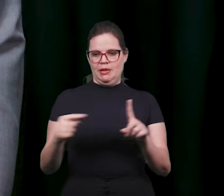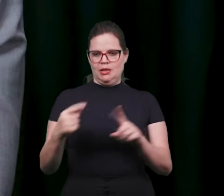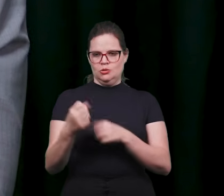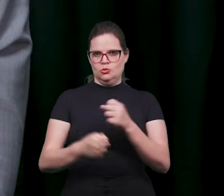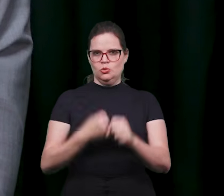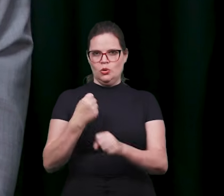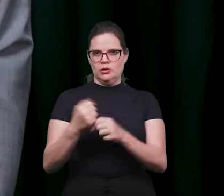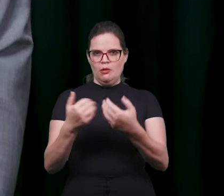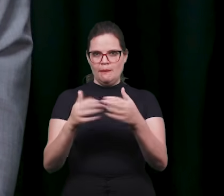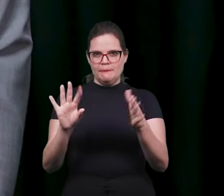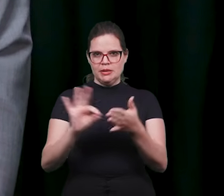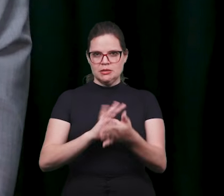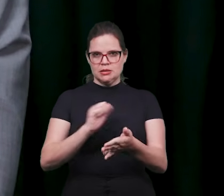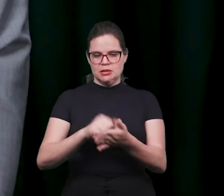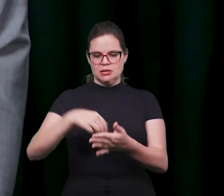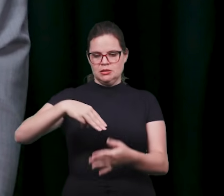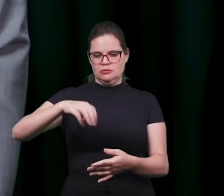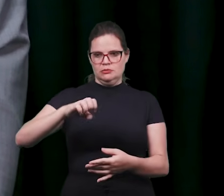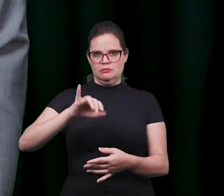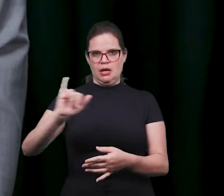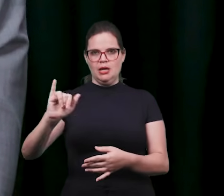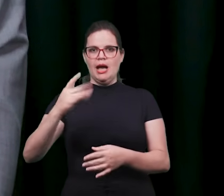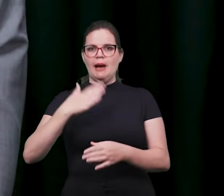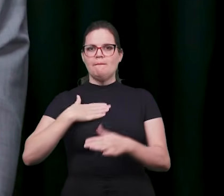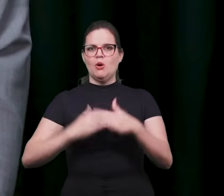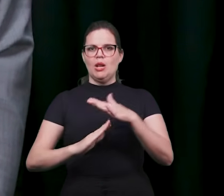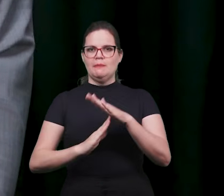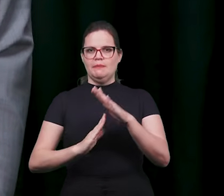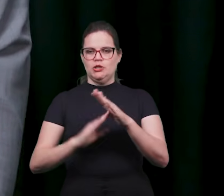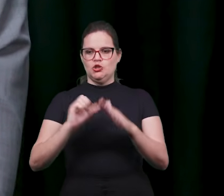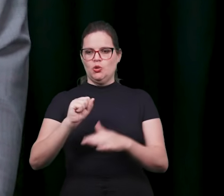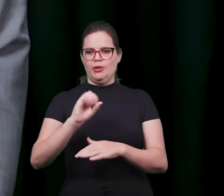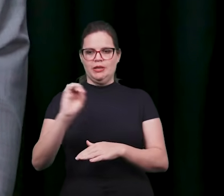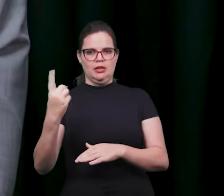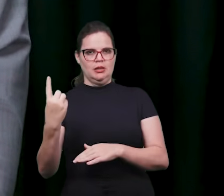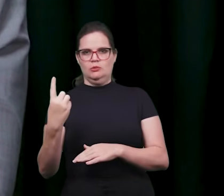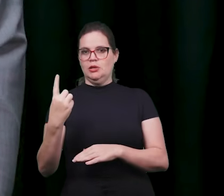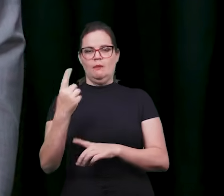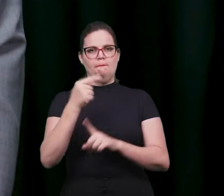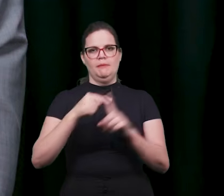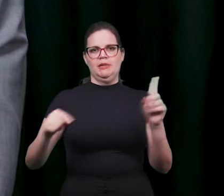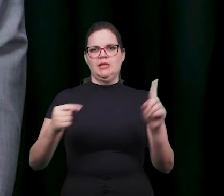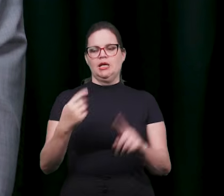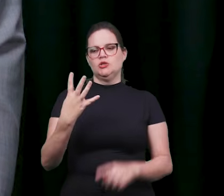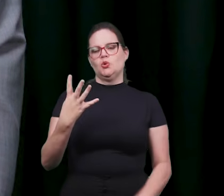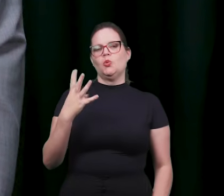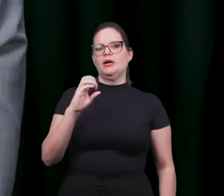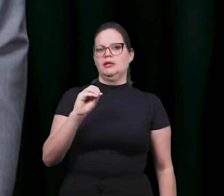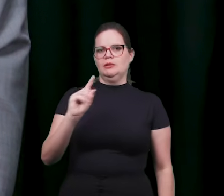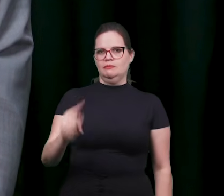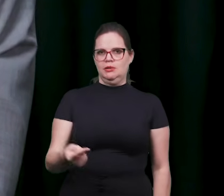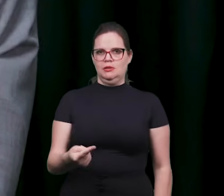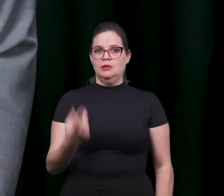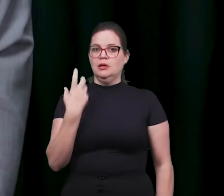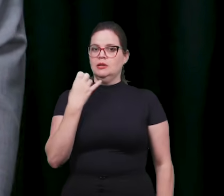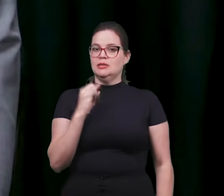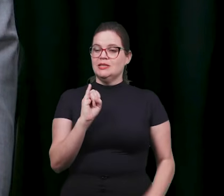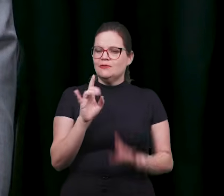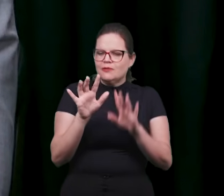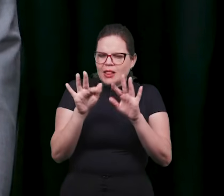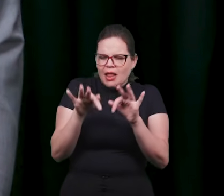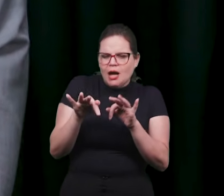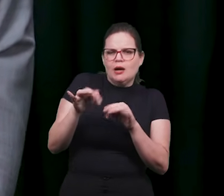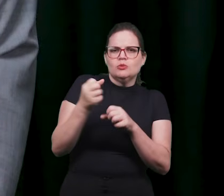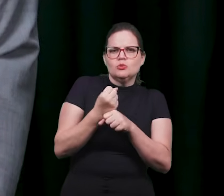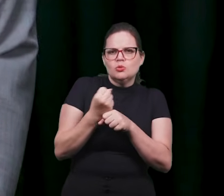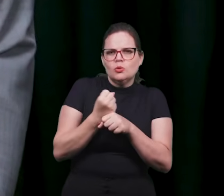do ano, então meu limite, que era 81, vai ser a metade disso, 40.500. Correto. E se eu abrir mais no final